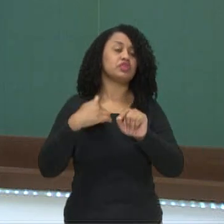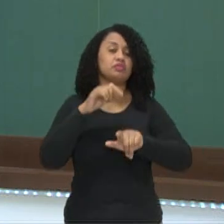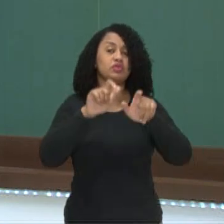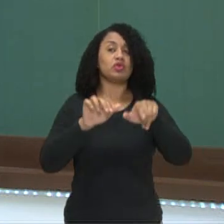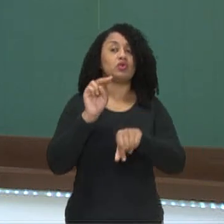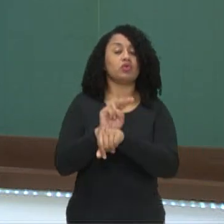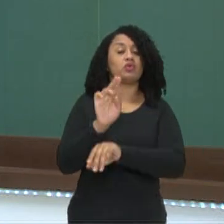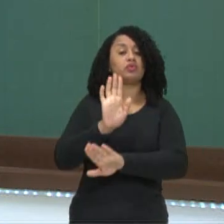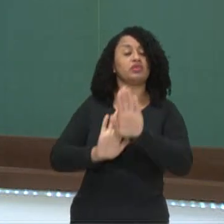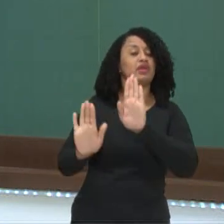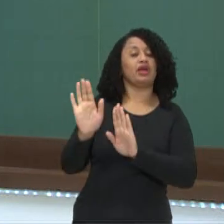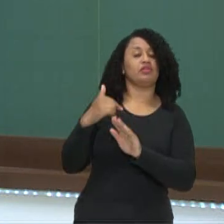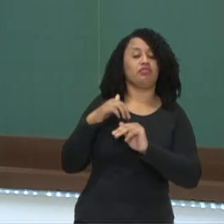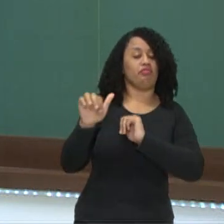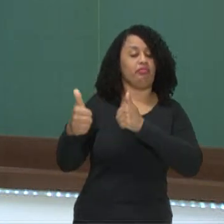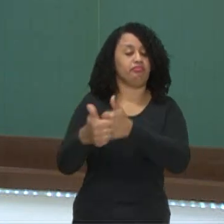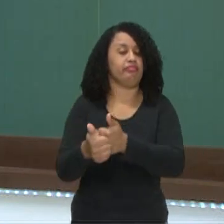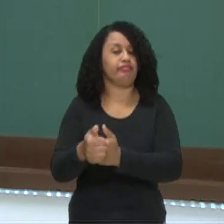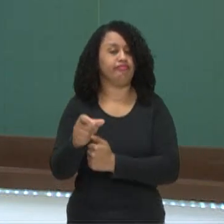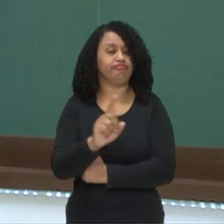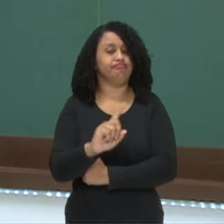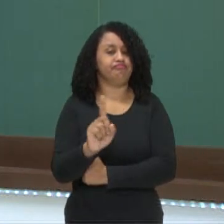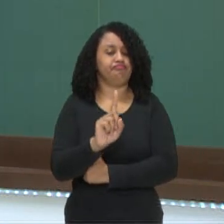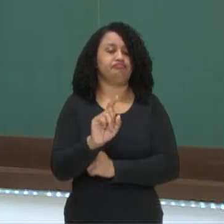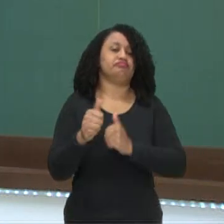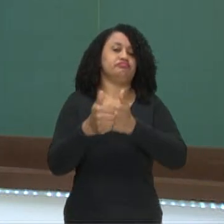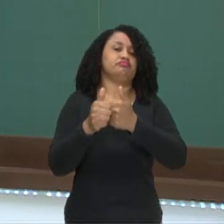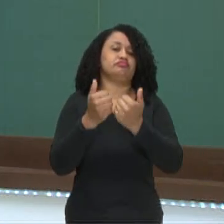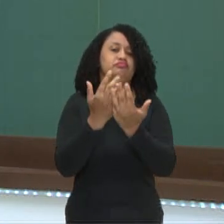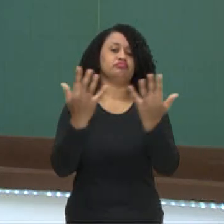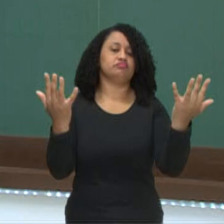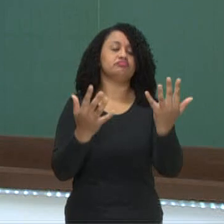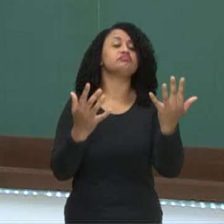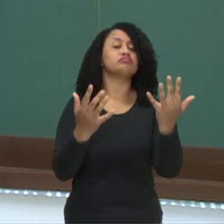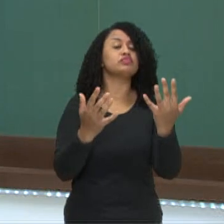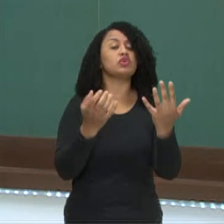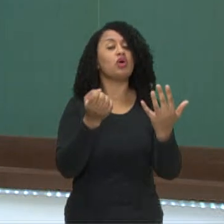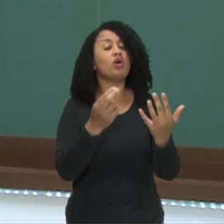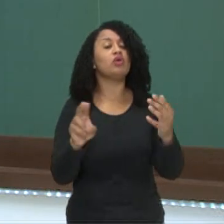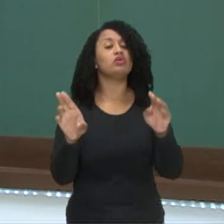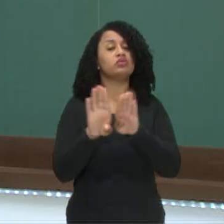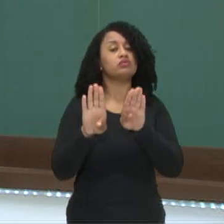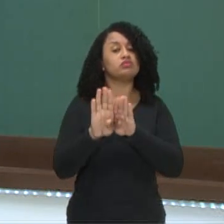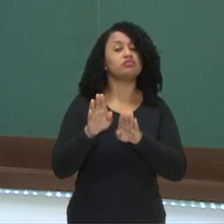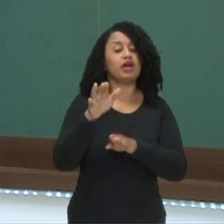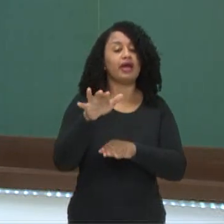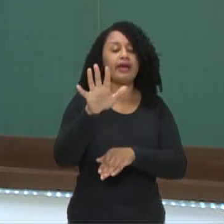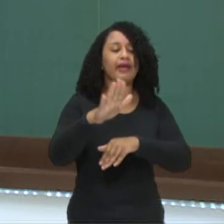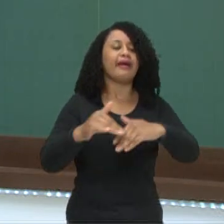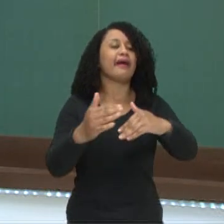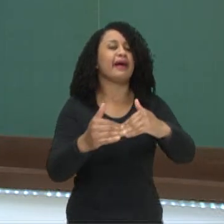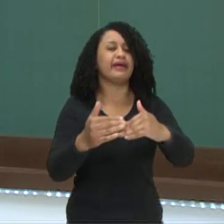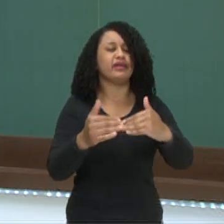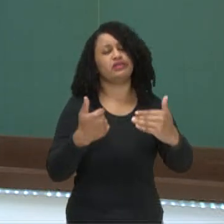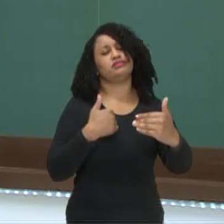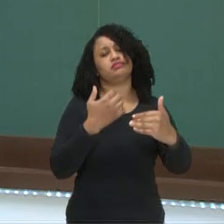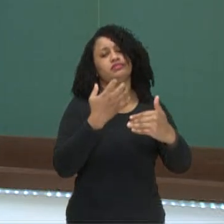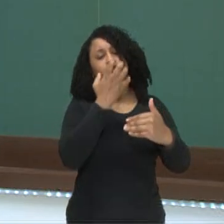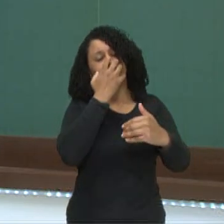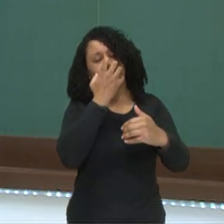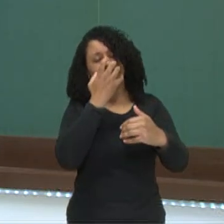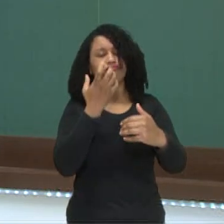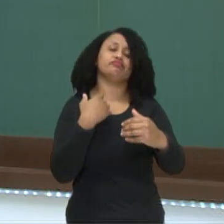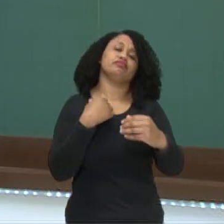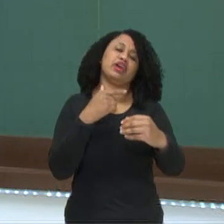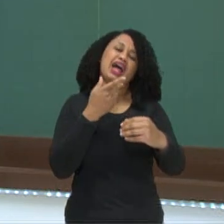pessoas tomarem cuidados, não se aproximarem da grade, do portão, ou até mesmo não irem, achem o animal, o